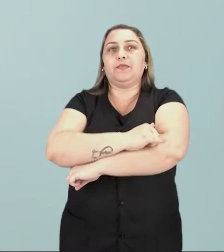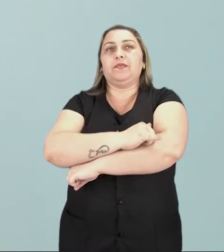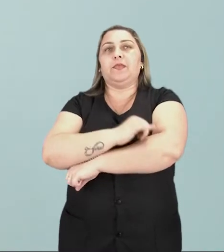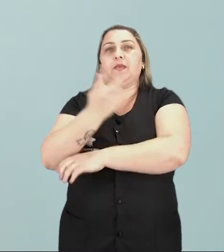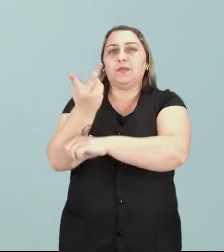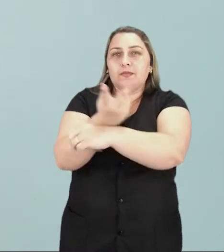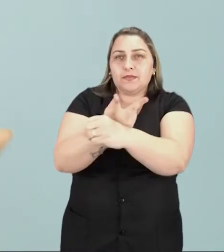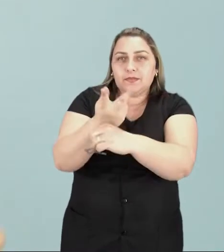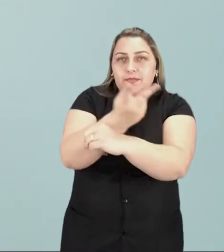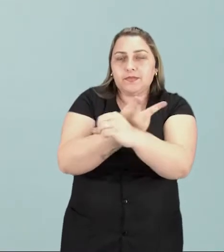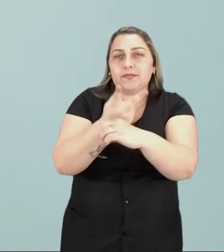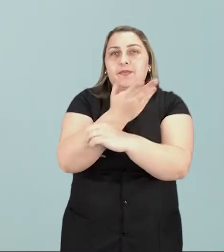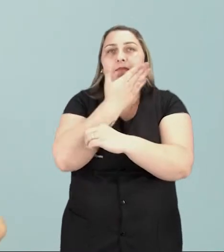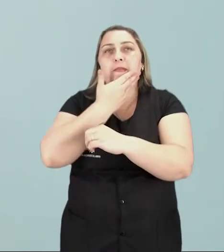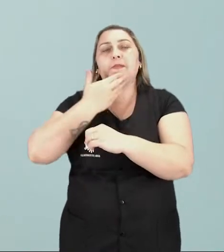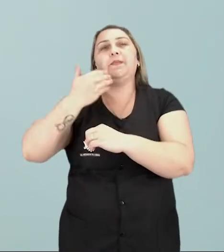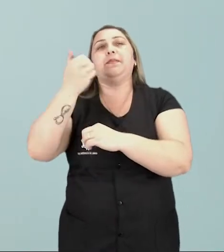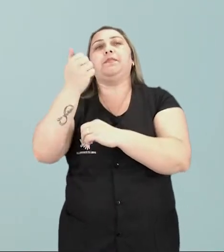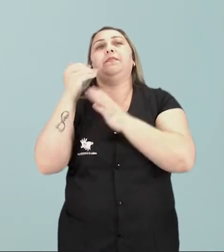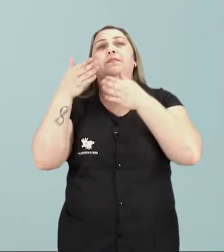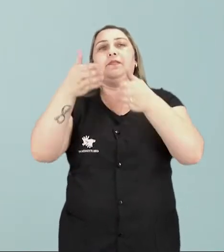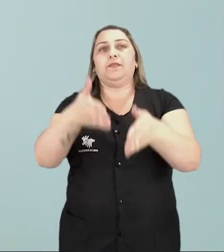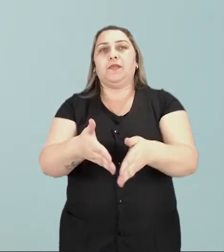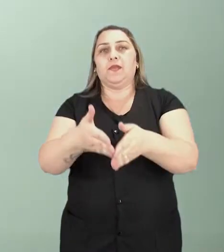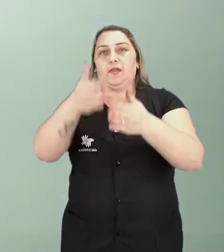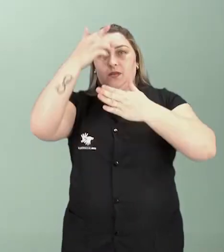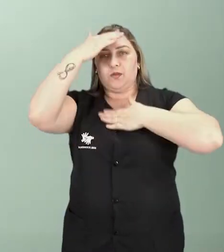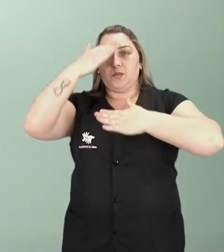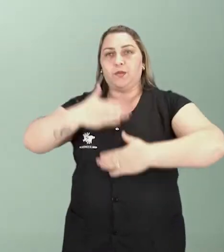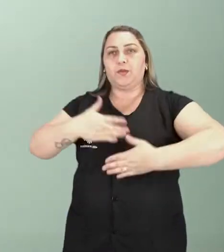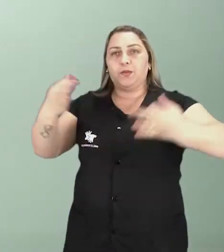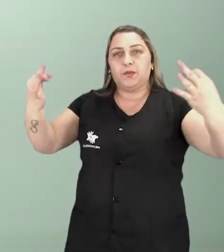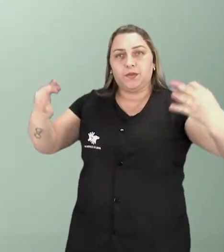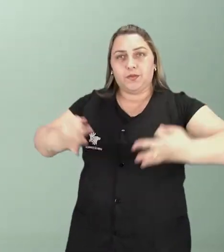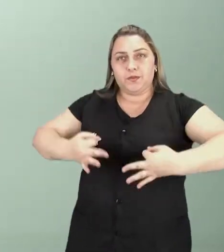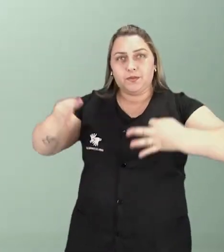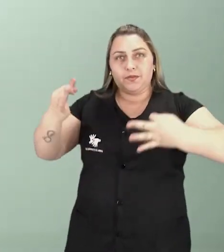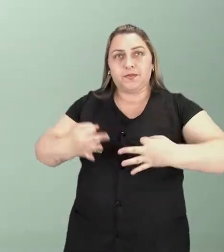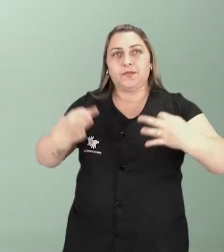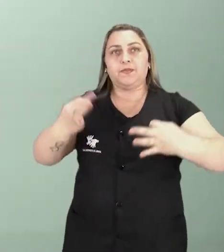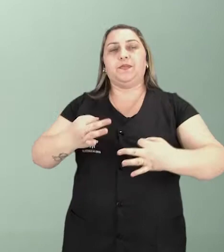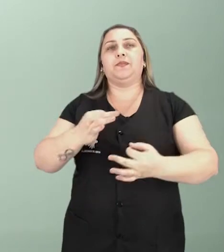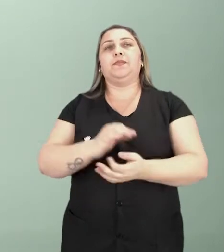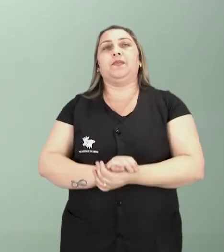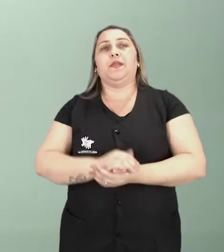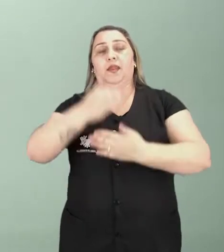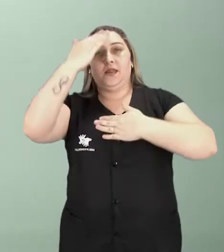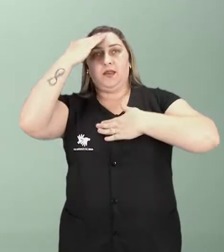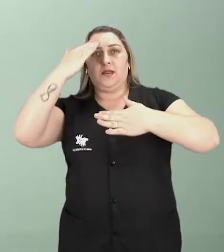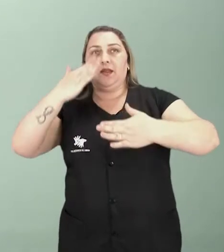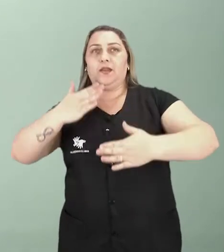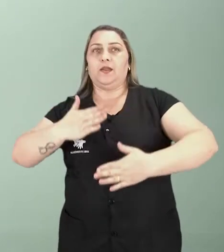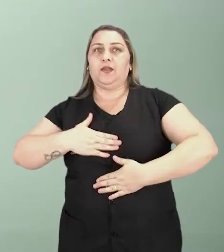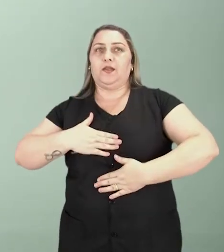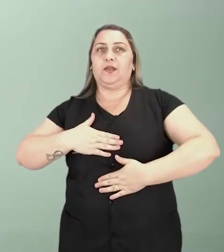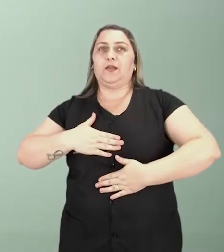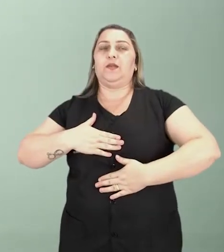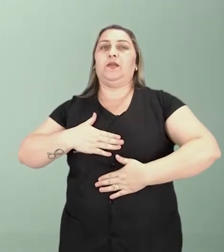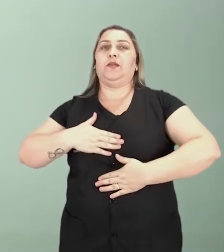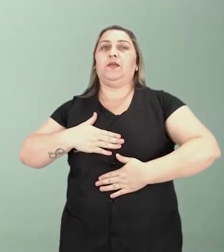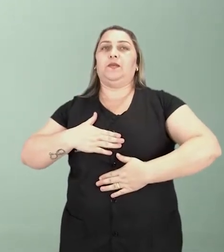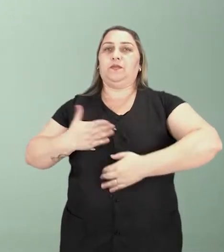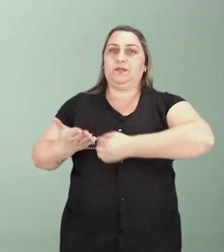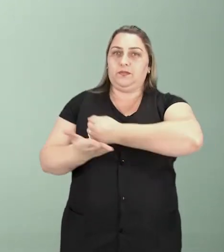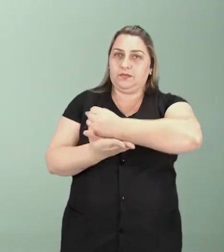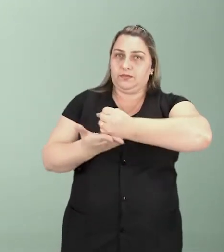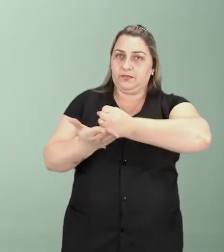de melhorar, de chegar àquele corpo ideal, aquele corpo perfeito, aquele corpo que está no padrão, e muitas